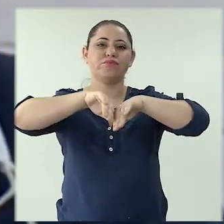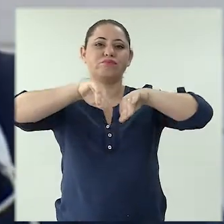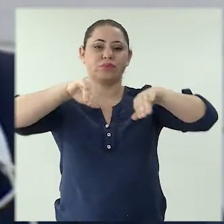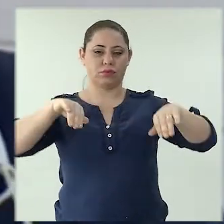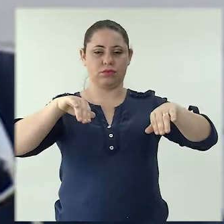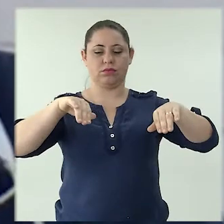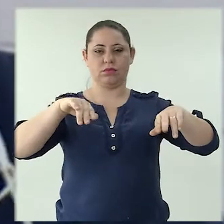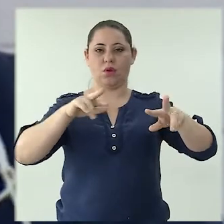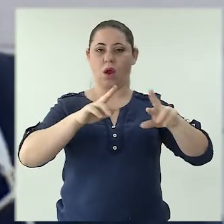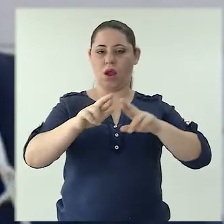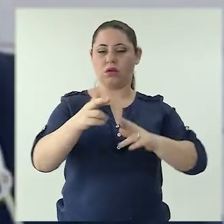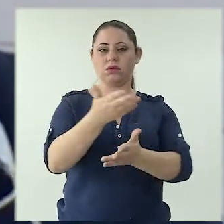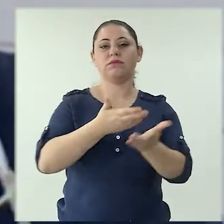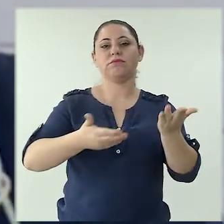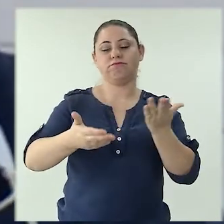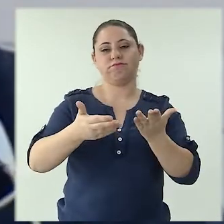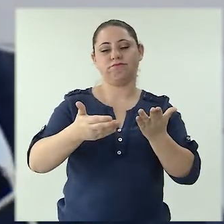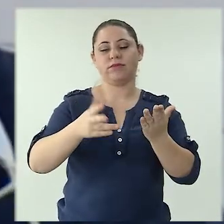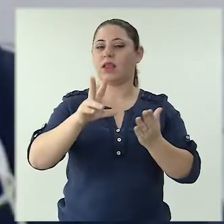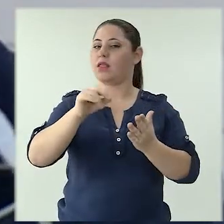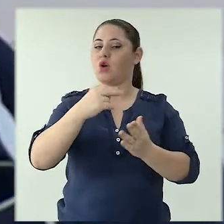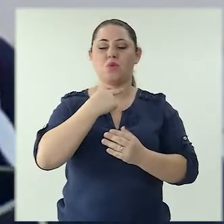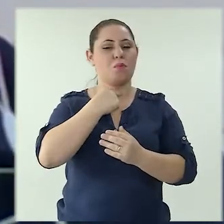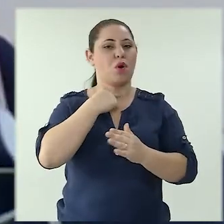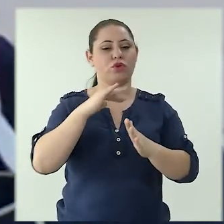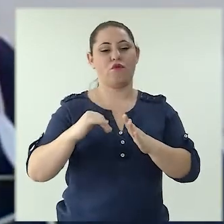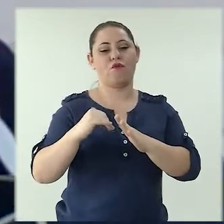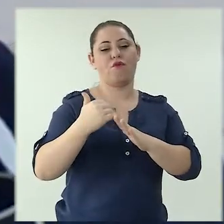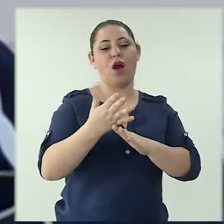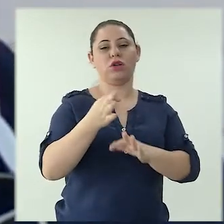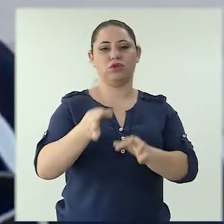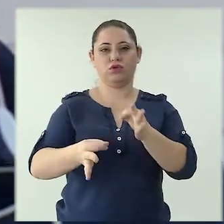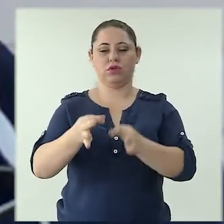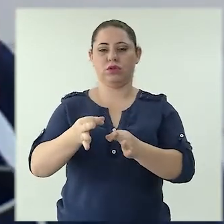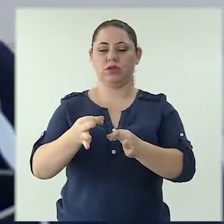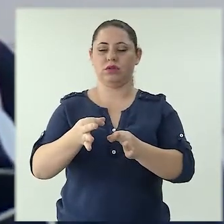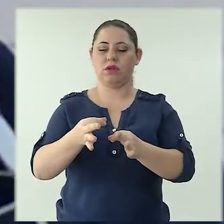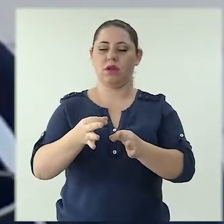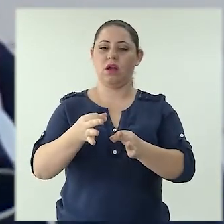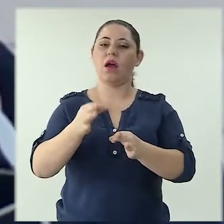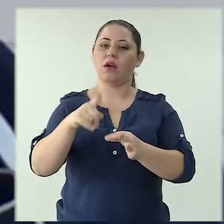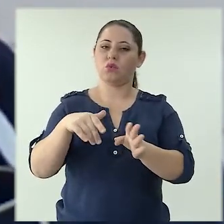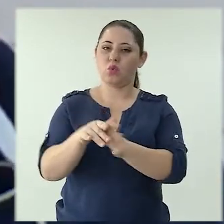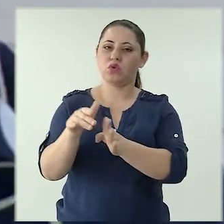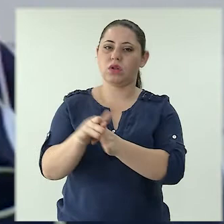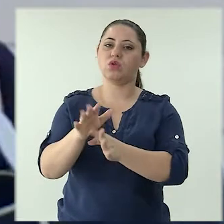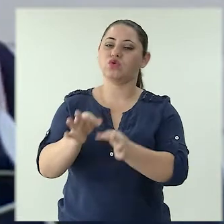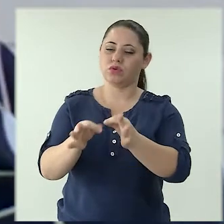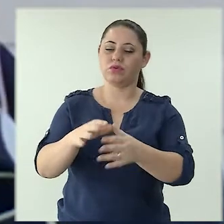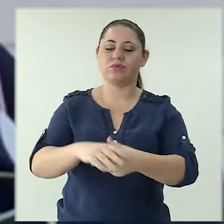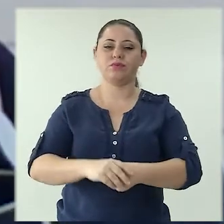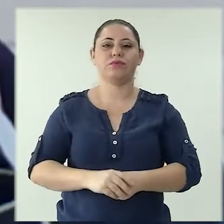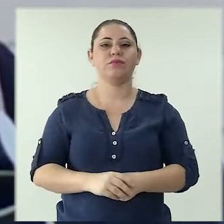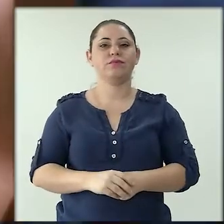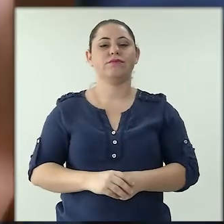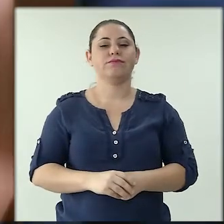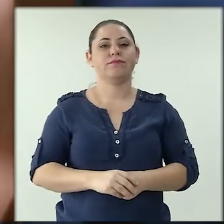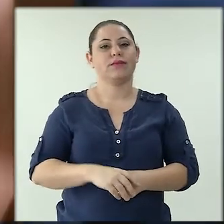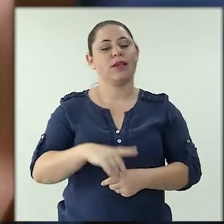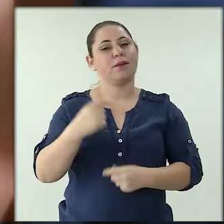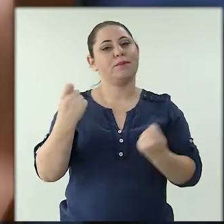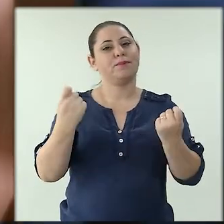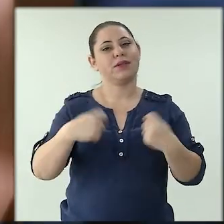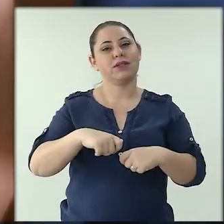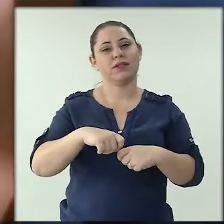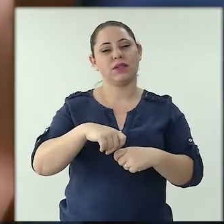conjugal. Então, eu acredito que, nesse caso, não seria aconselhável que ele fosse feito extrajudicialmente. Quer dizer,